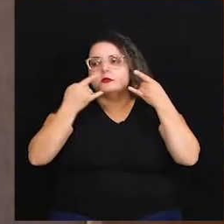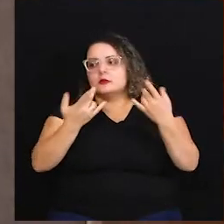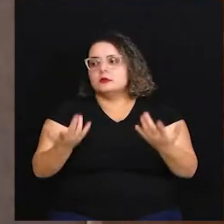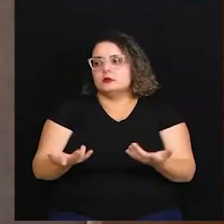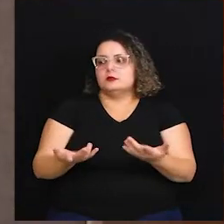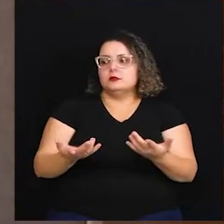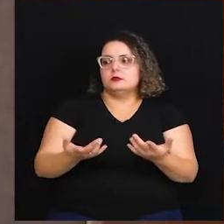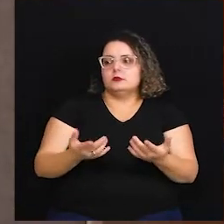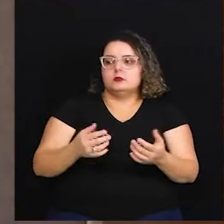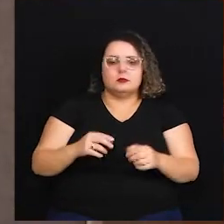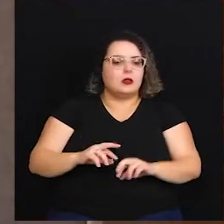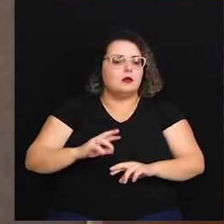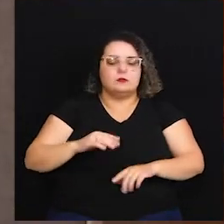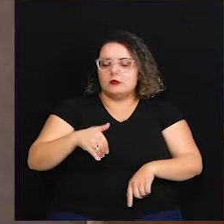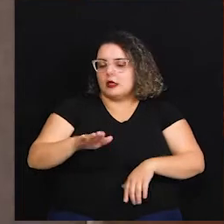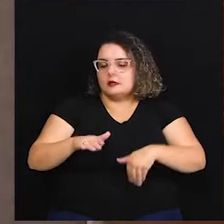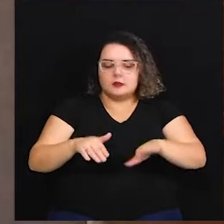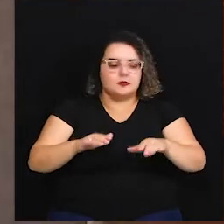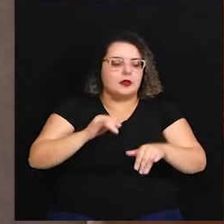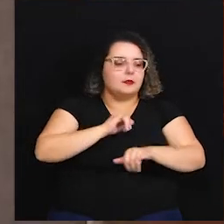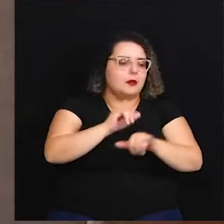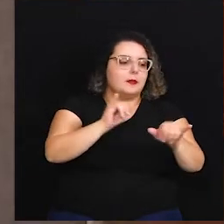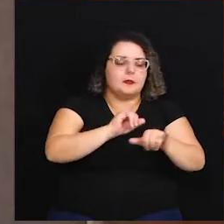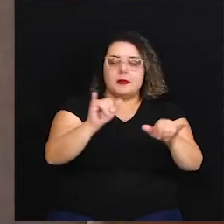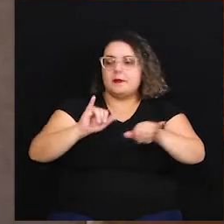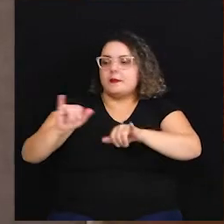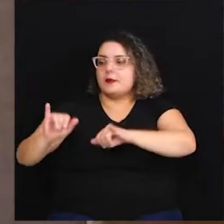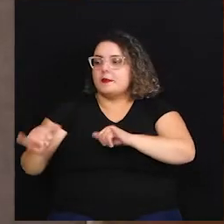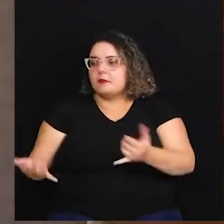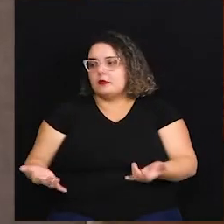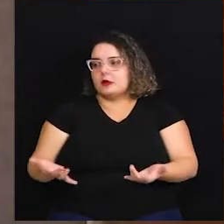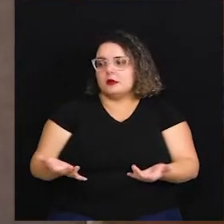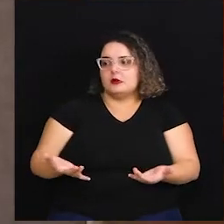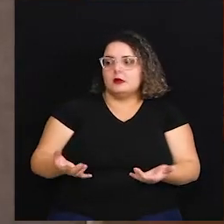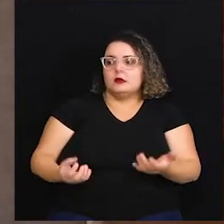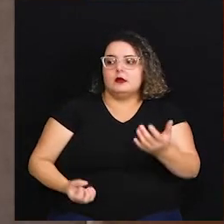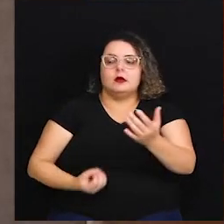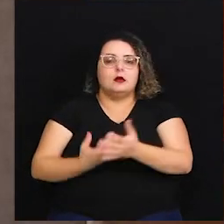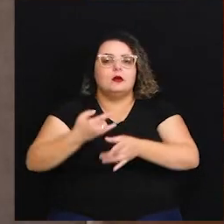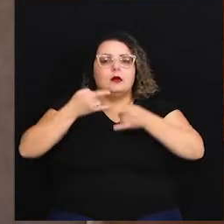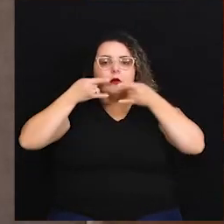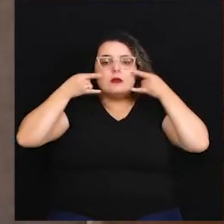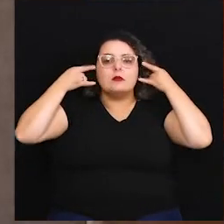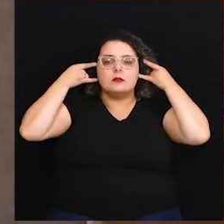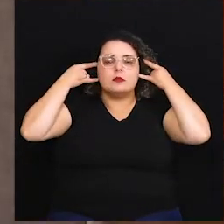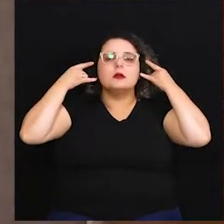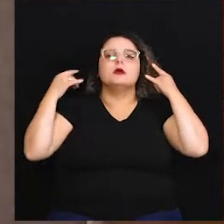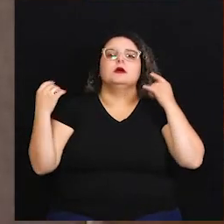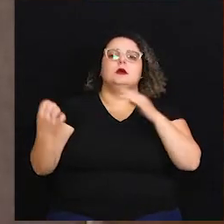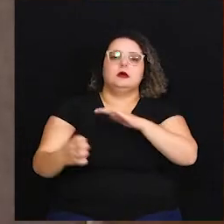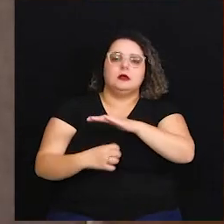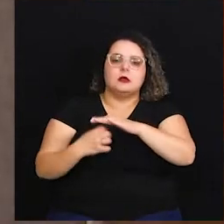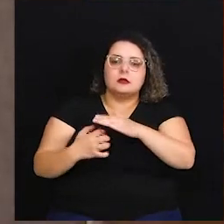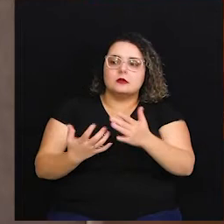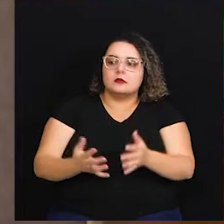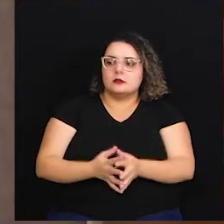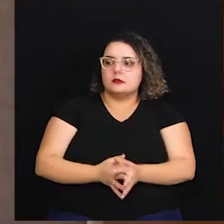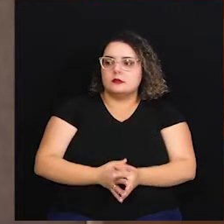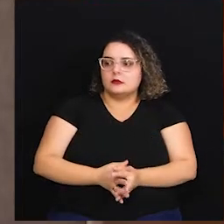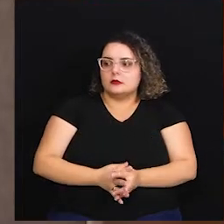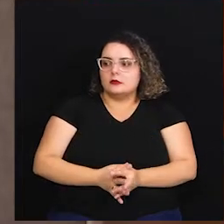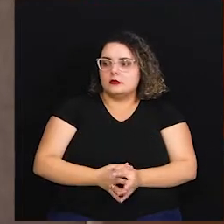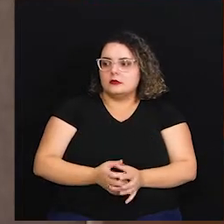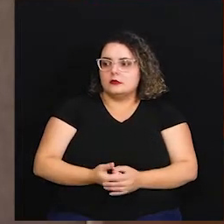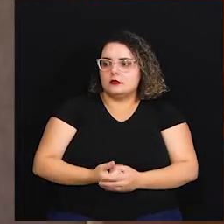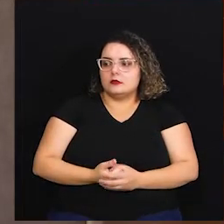de máscara. Se o salão, aí foi multiplicando. Aí uma foi falando para outra, e eu comecei a produzir máscara para empresas.